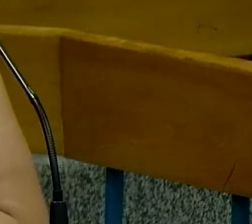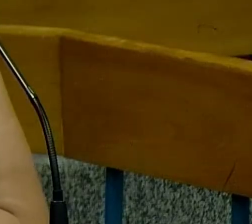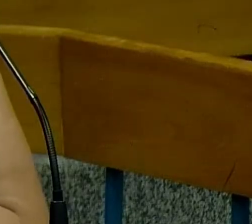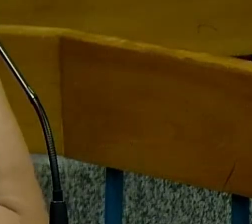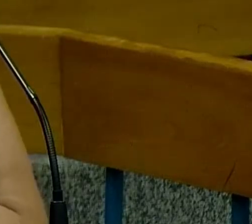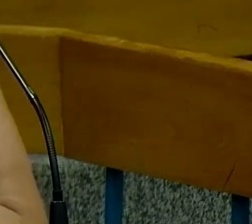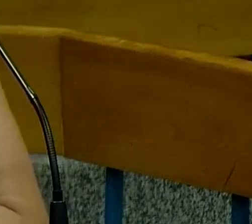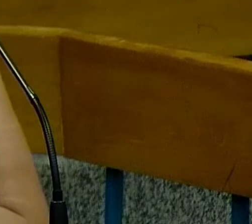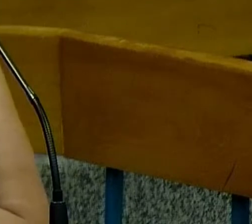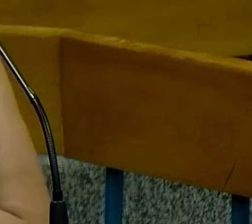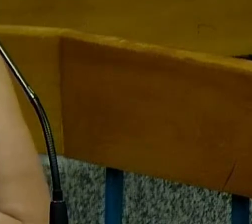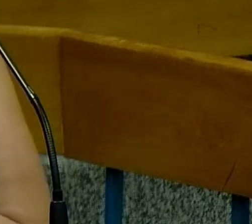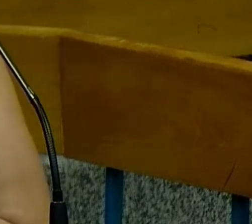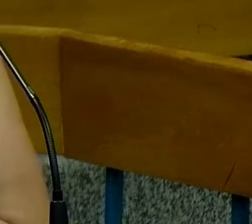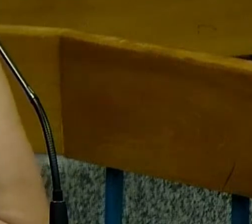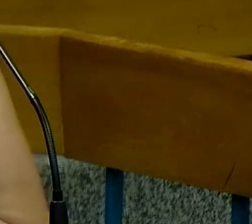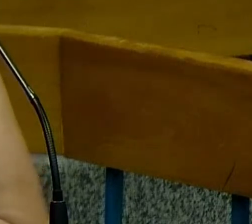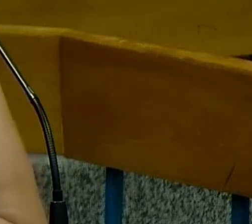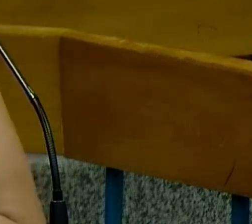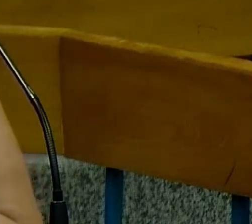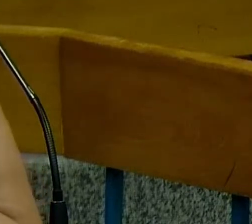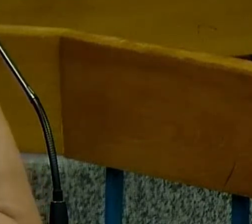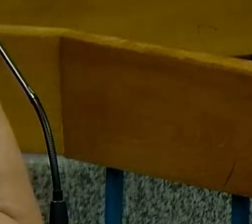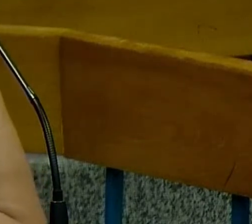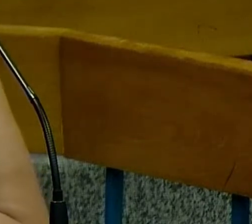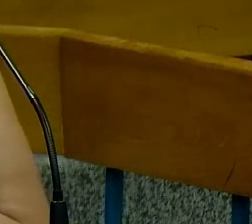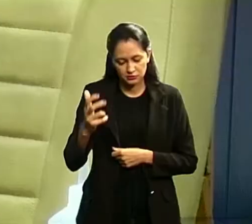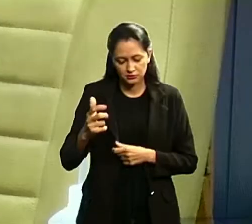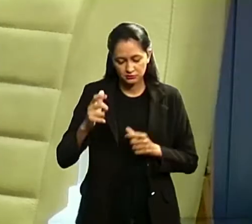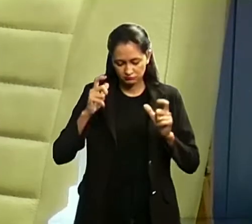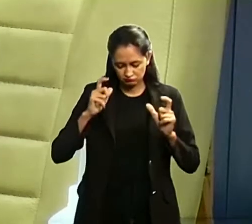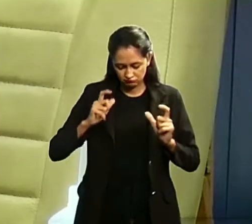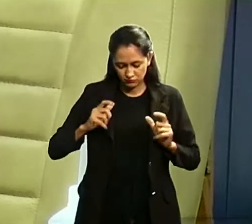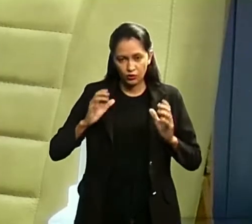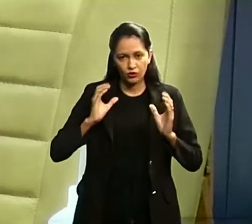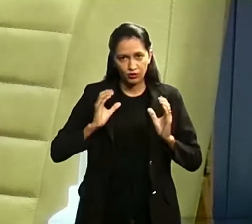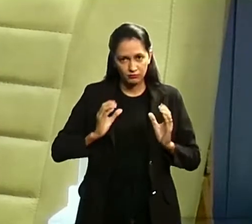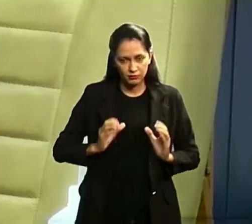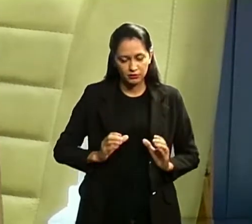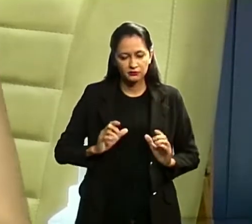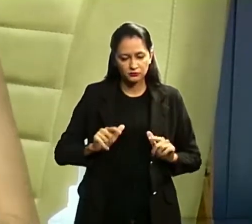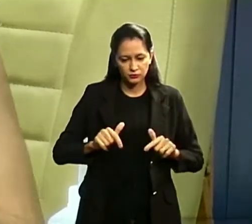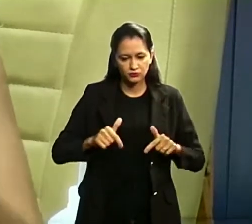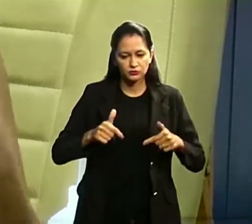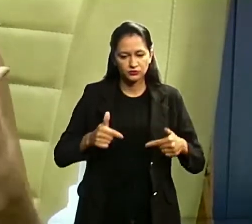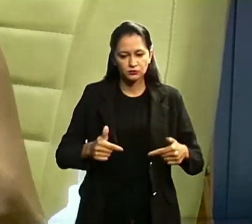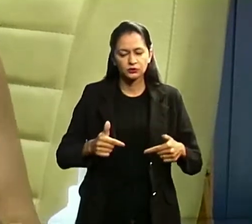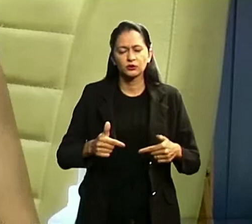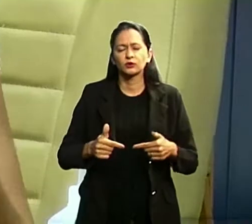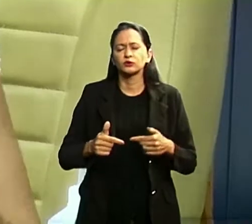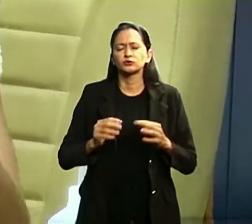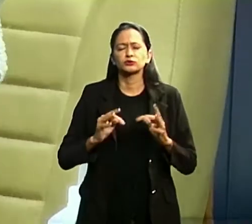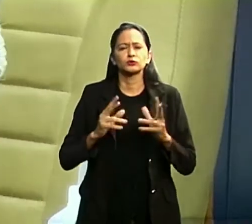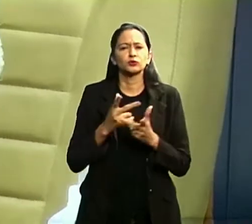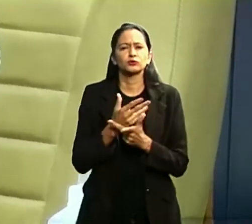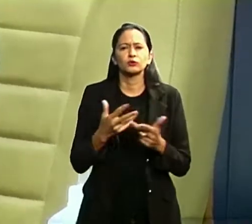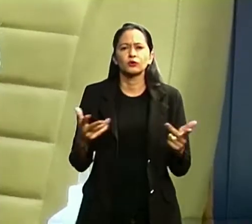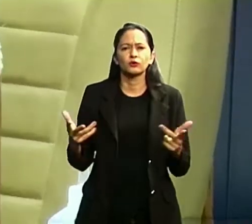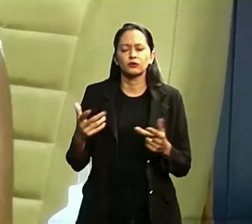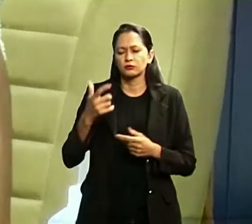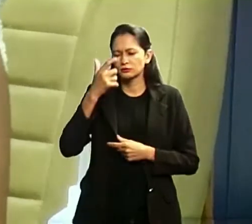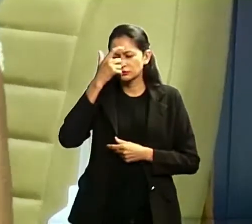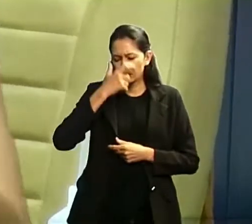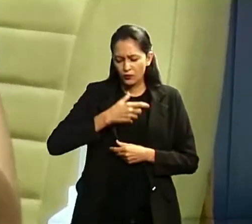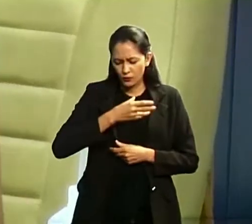virtude, graça, inteligência, atitude e combatente. Que todas as virtudes cheguem